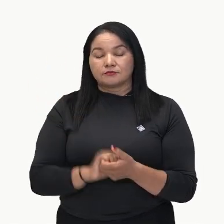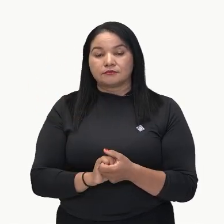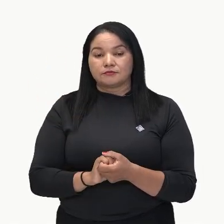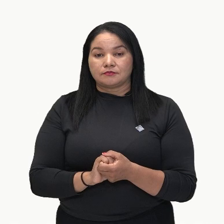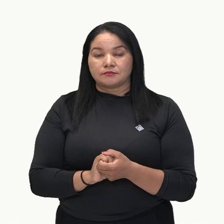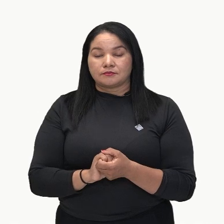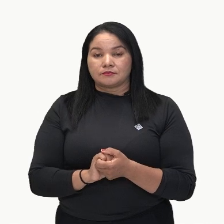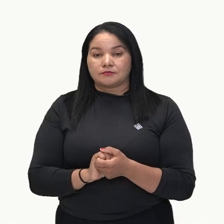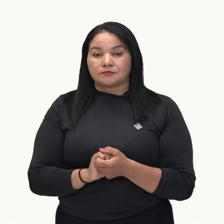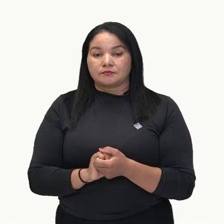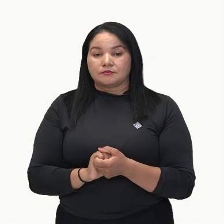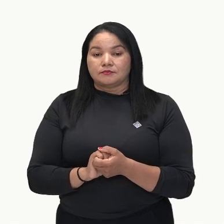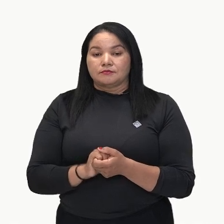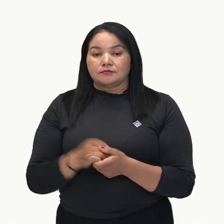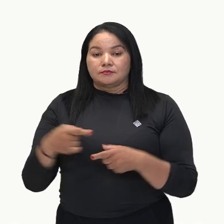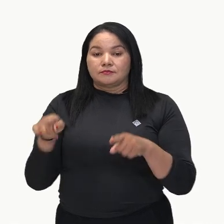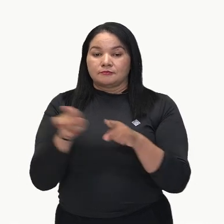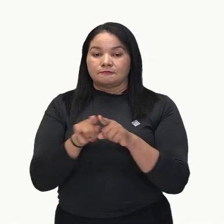e também a